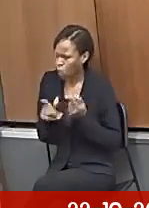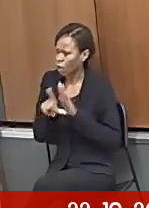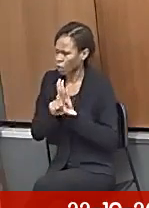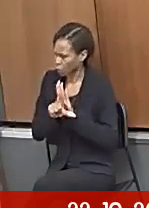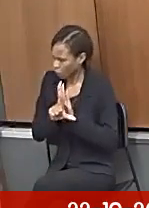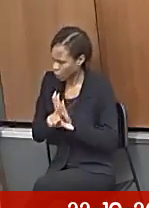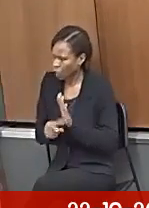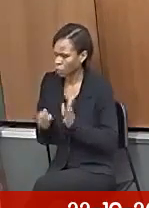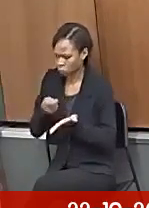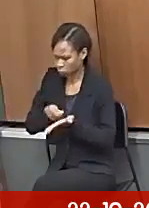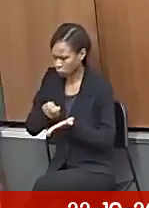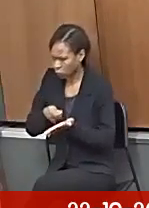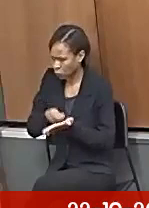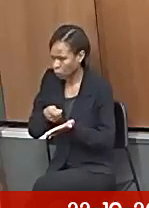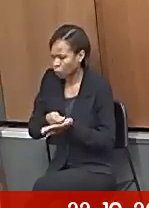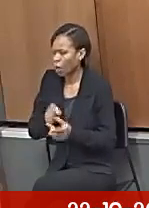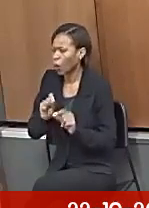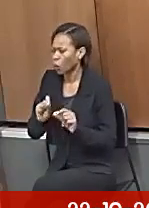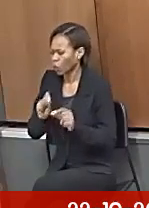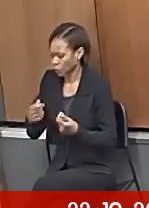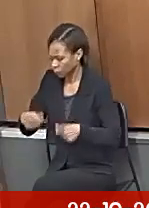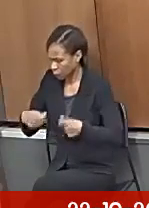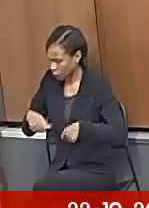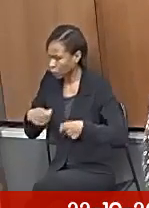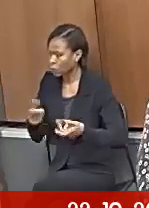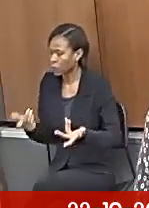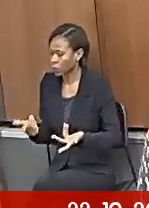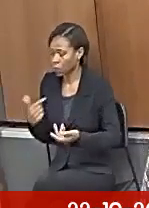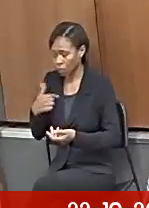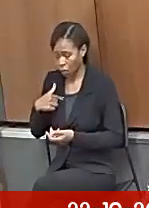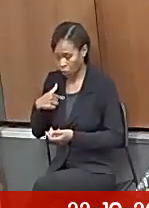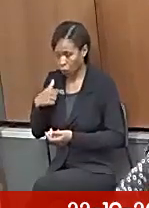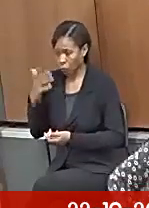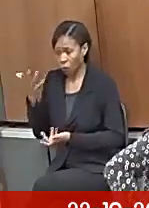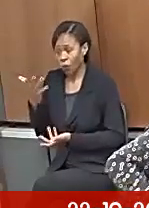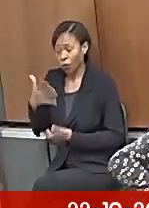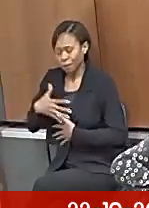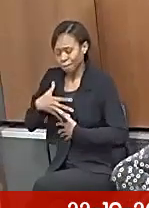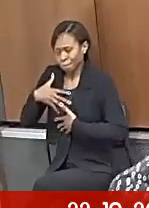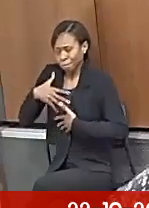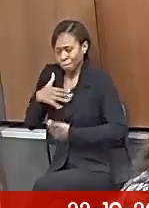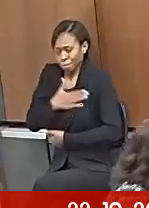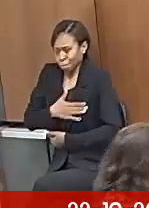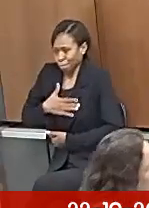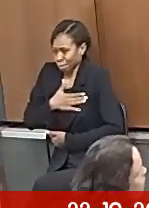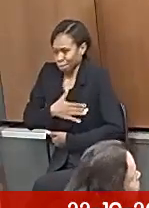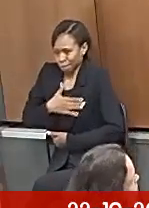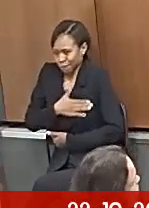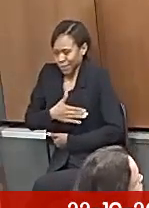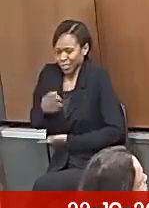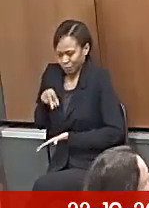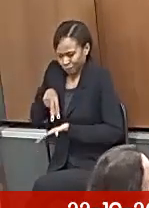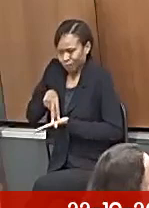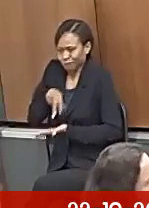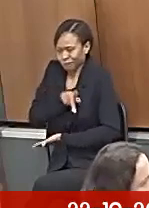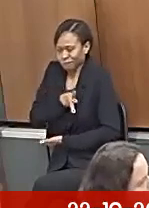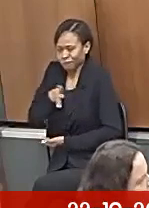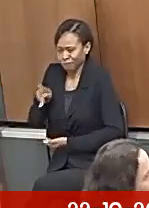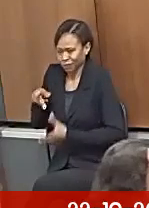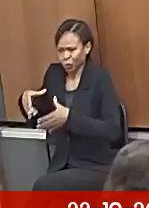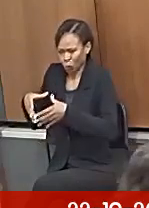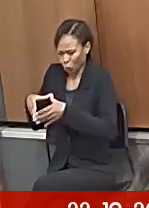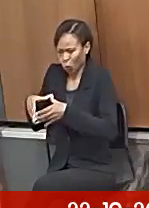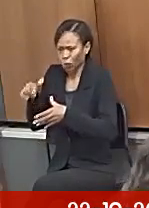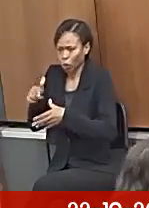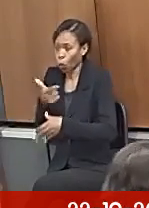fiscalizar, para cobrar aquilo que precisa ser cobrado. E eu, particularmente, tenho um orgulho enorme de poder presidir uma comissão com